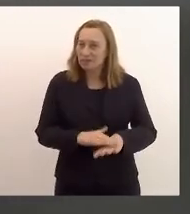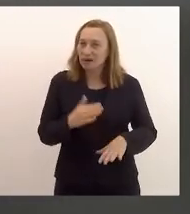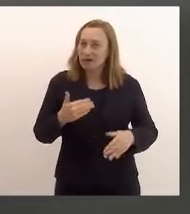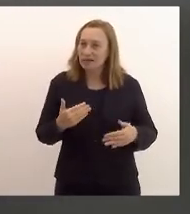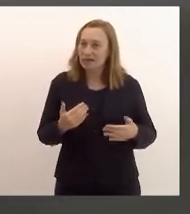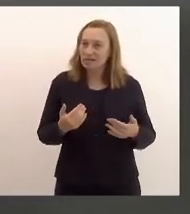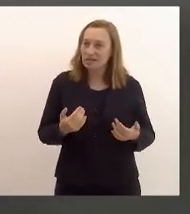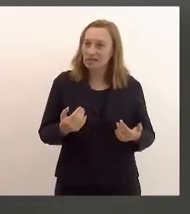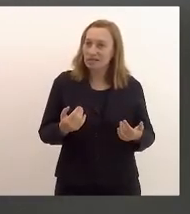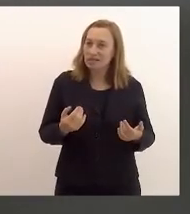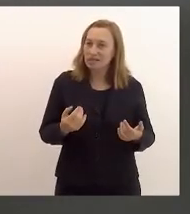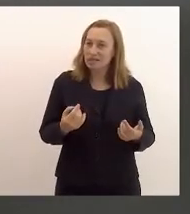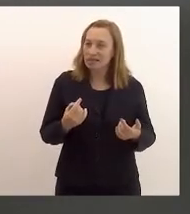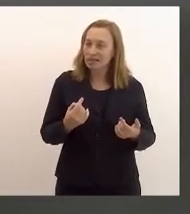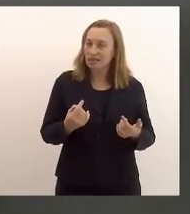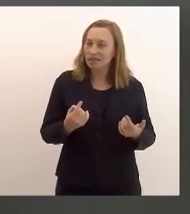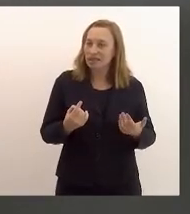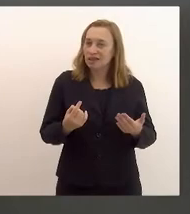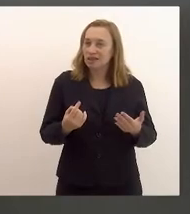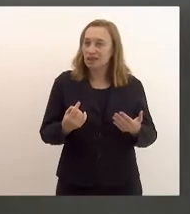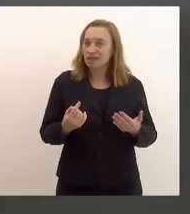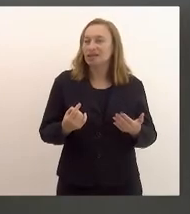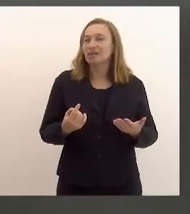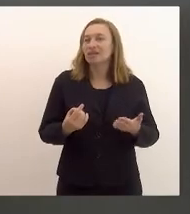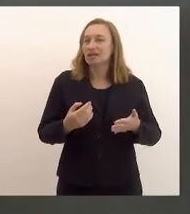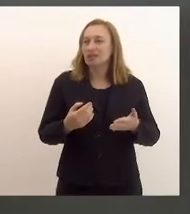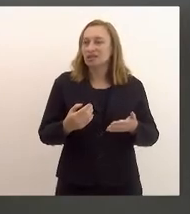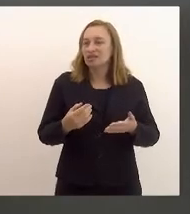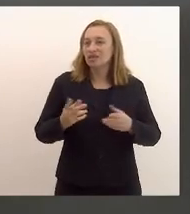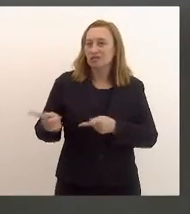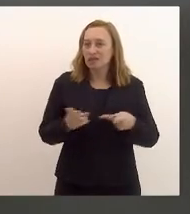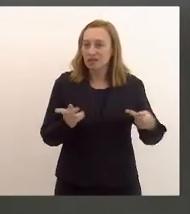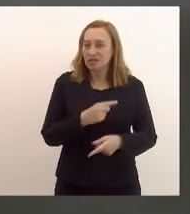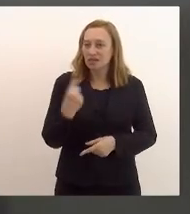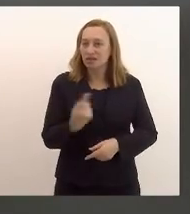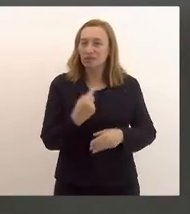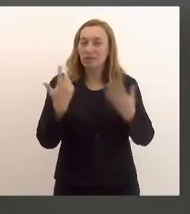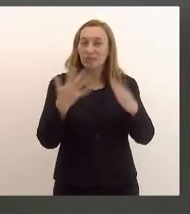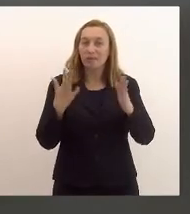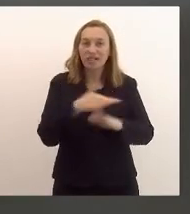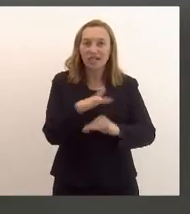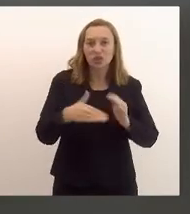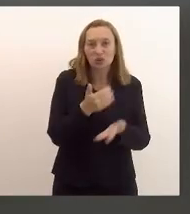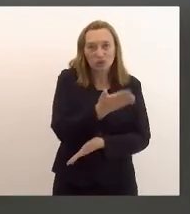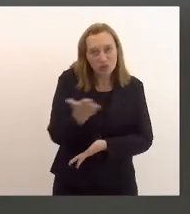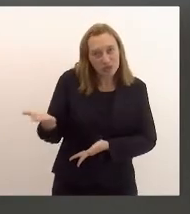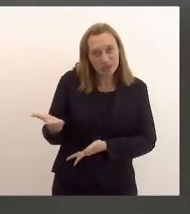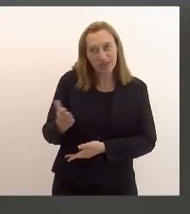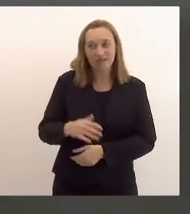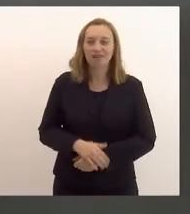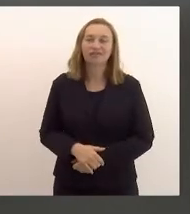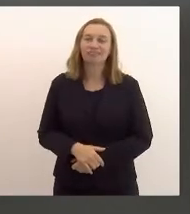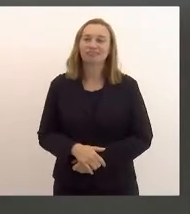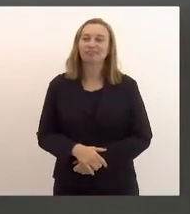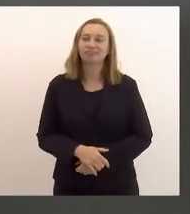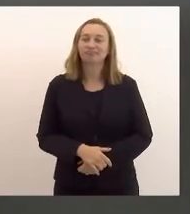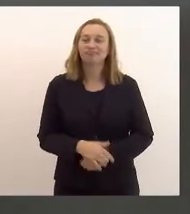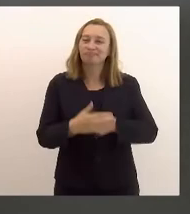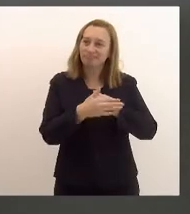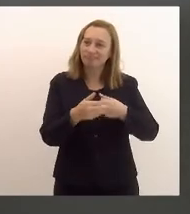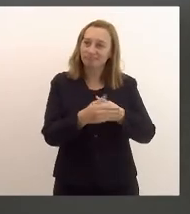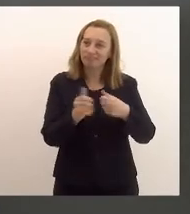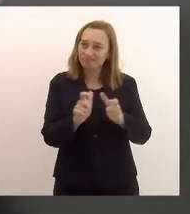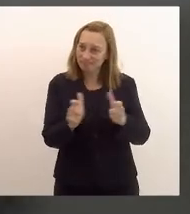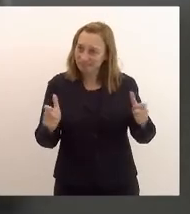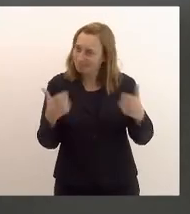próximos assim da gente mas eu quero em nome desses que eu citei aqui saudar a todos e todas vocês todos é um carinho